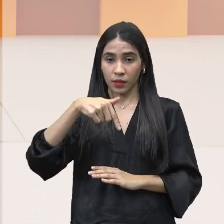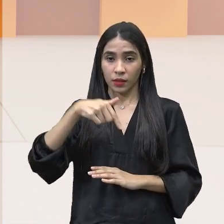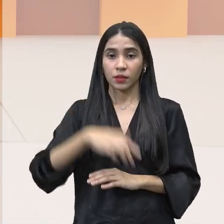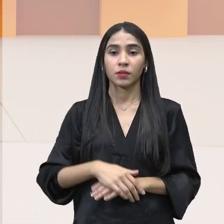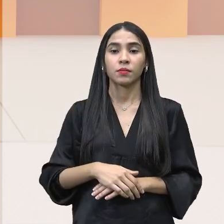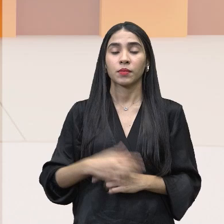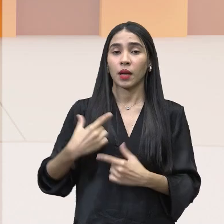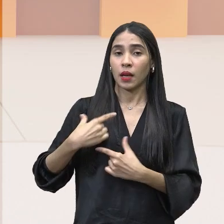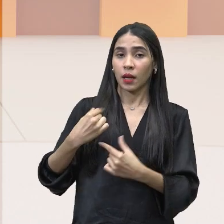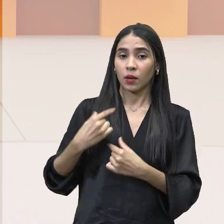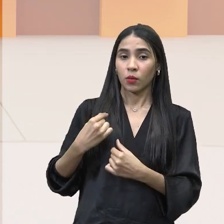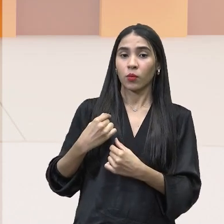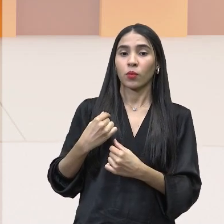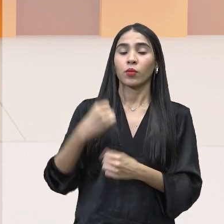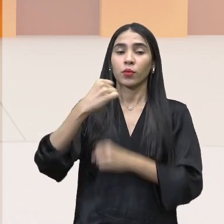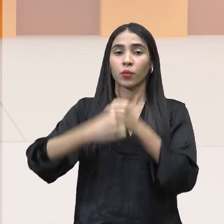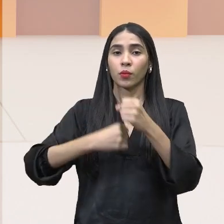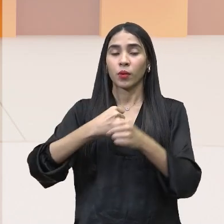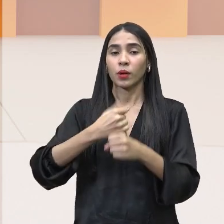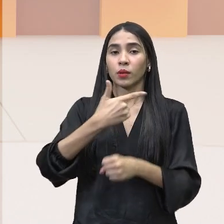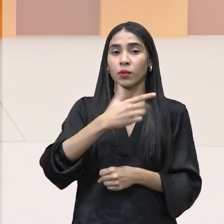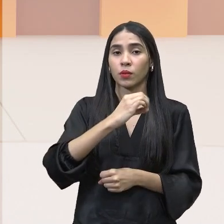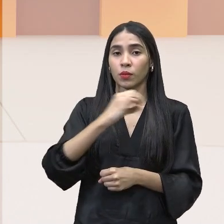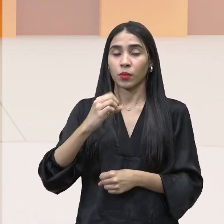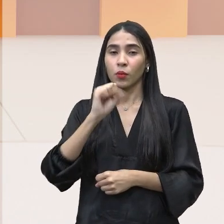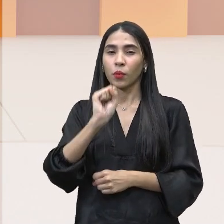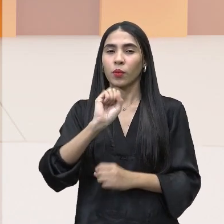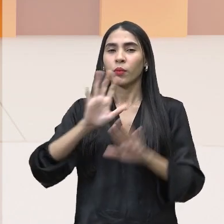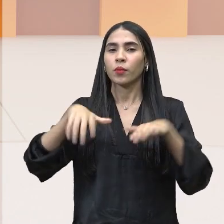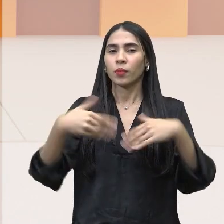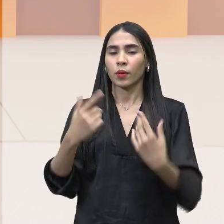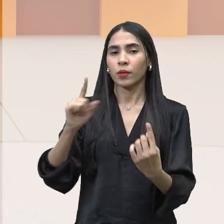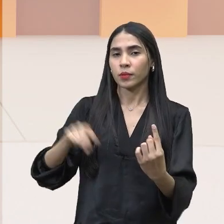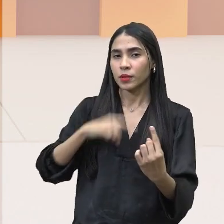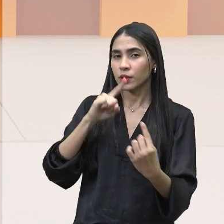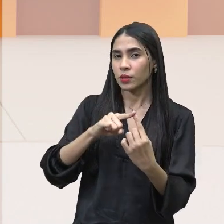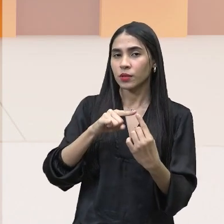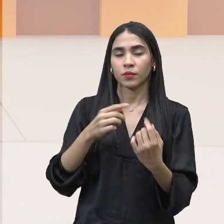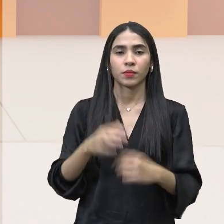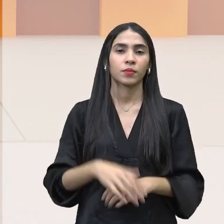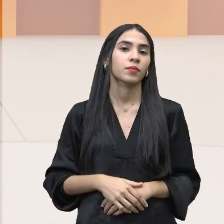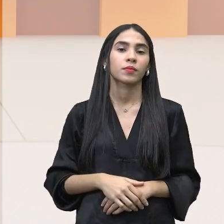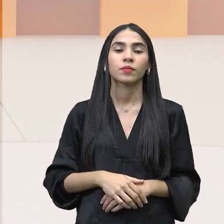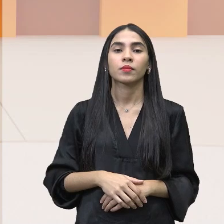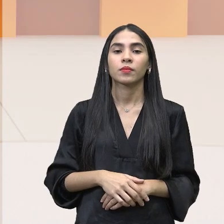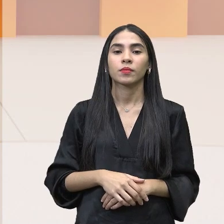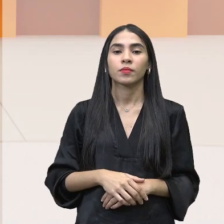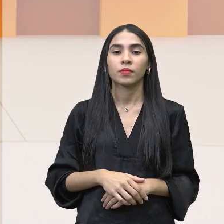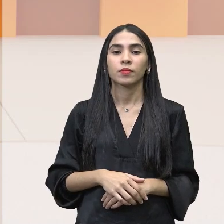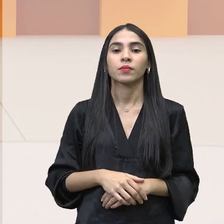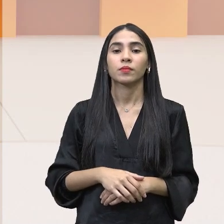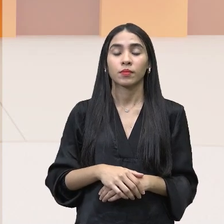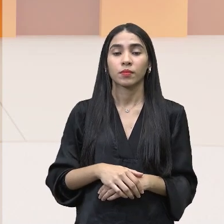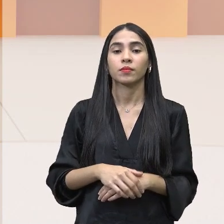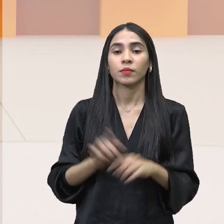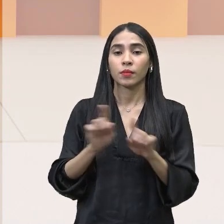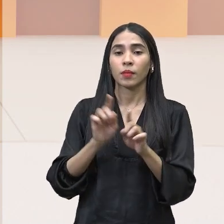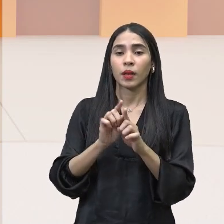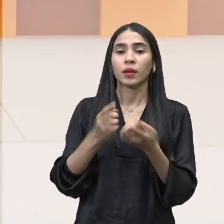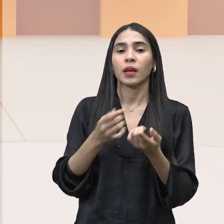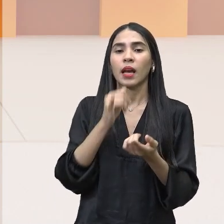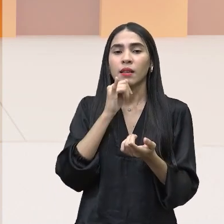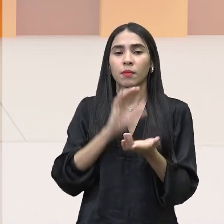6.527 de agosto de 2008. Qual é o objetivo desse projeto? É captar doações para